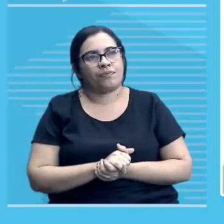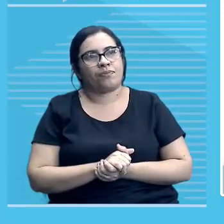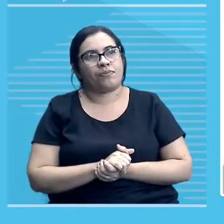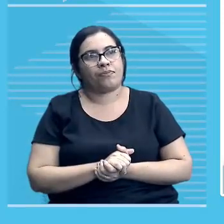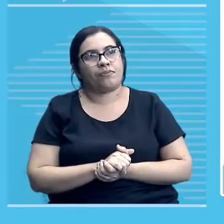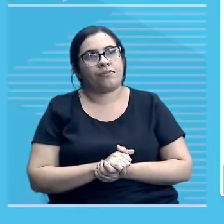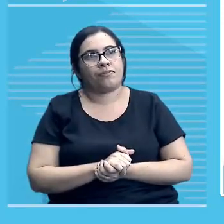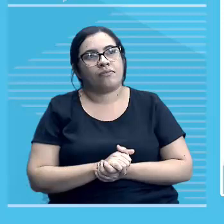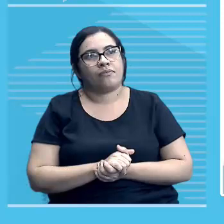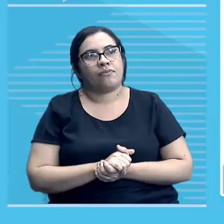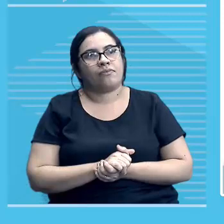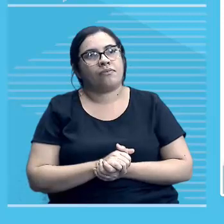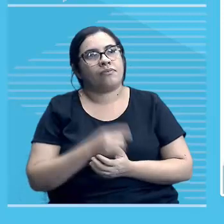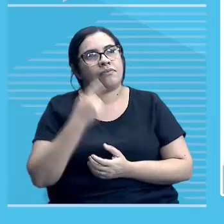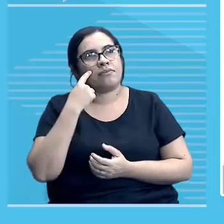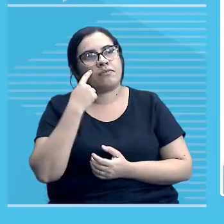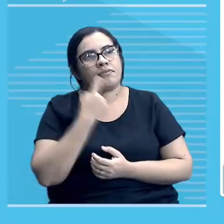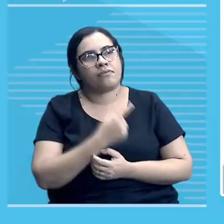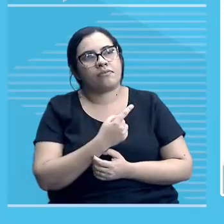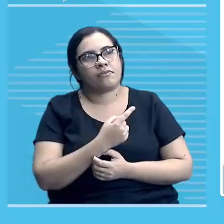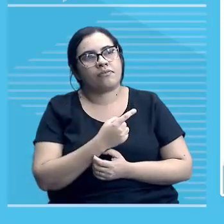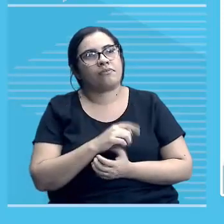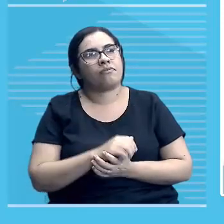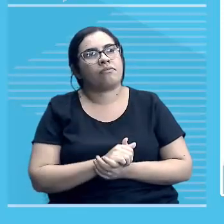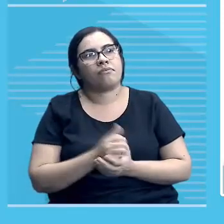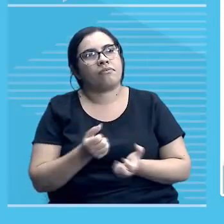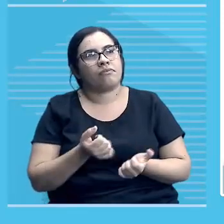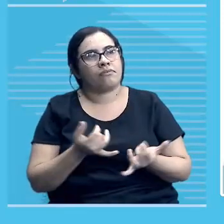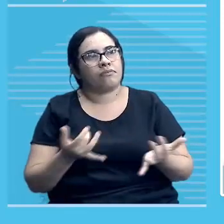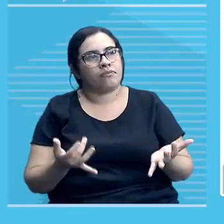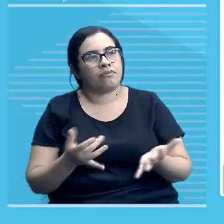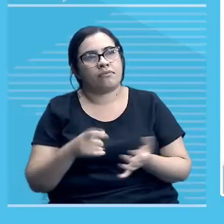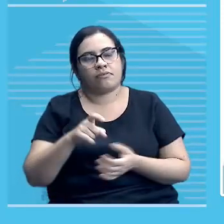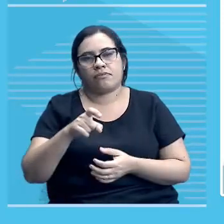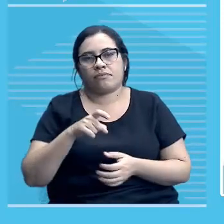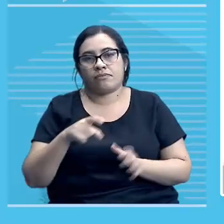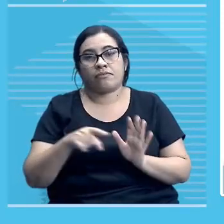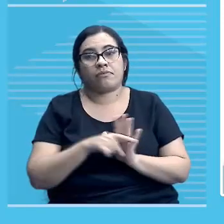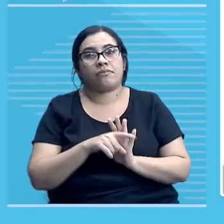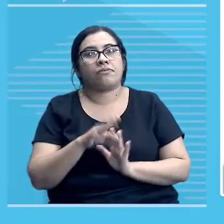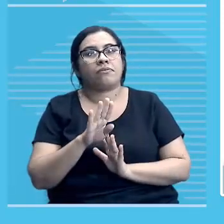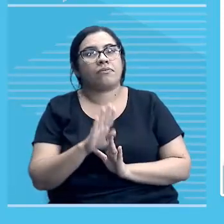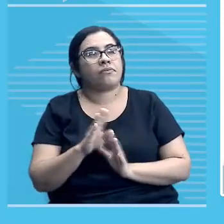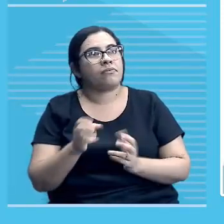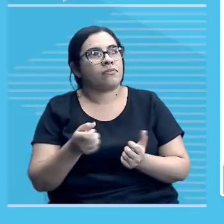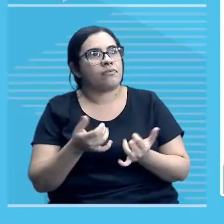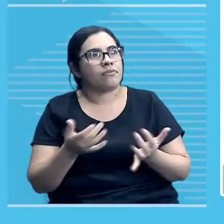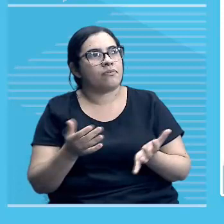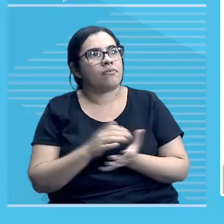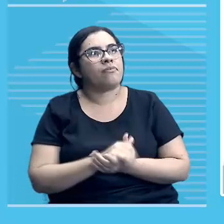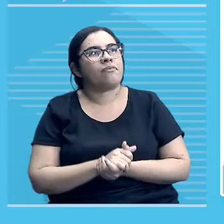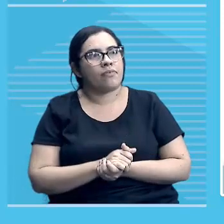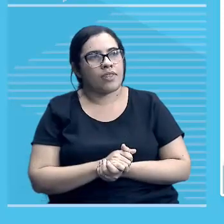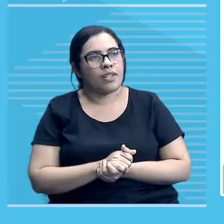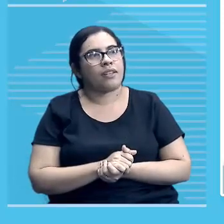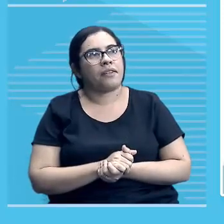Vamos aqui encontrar as raízes. X menos B vai ficar 3